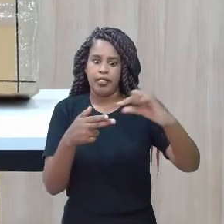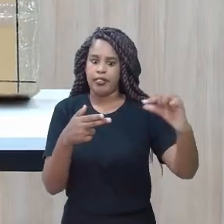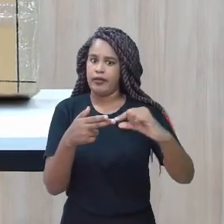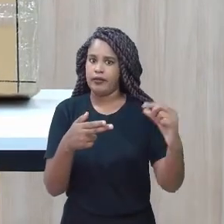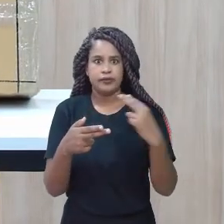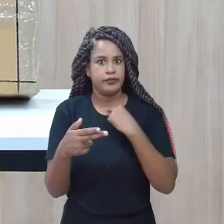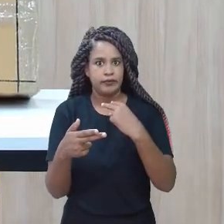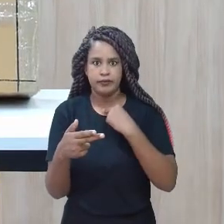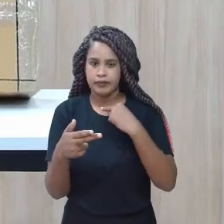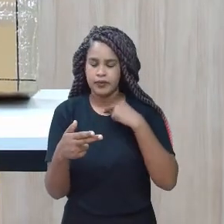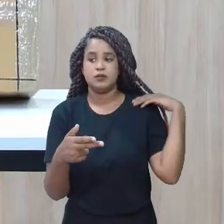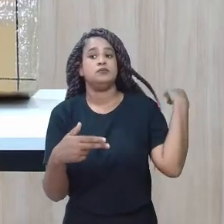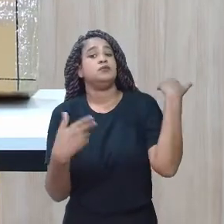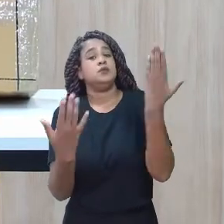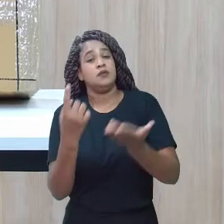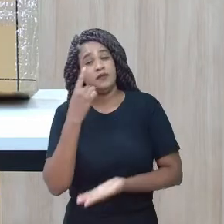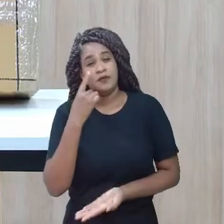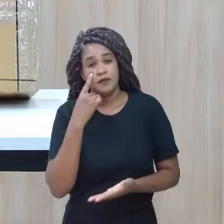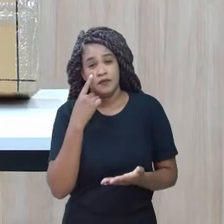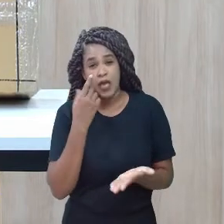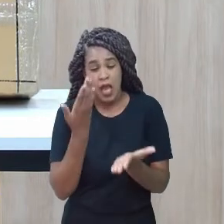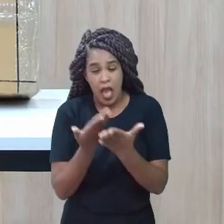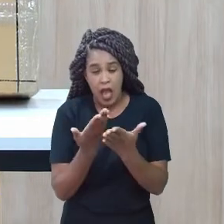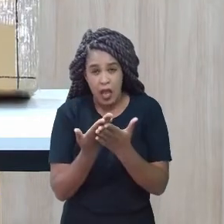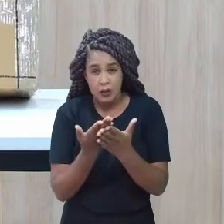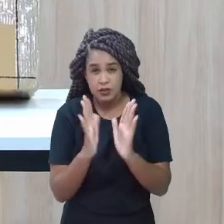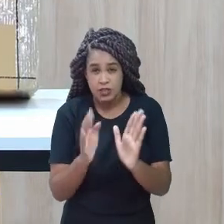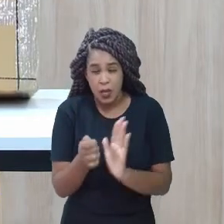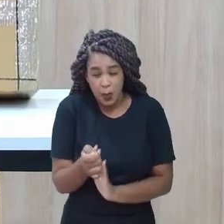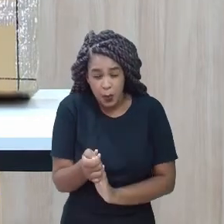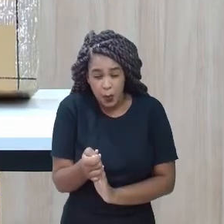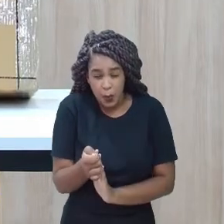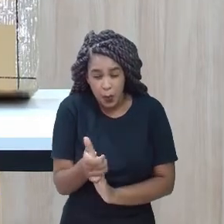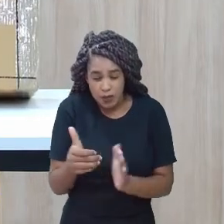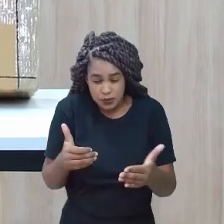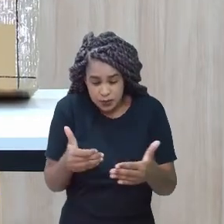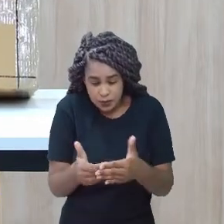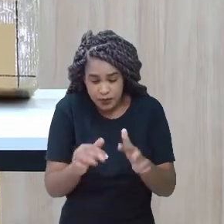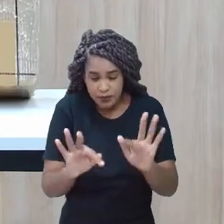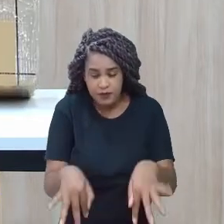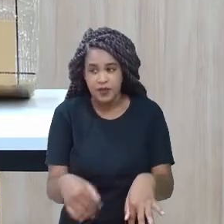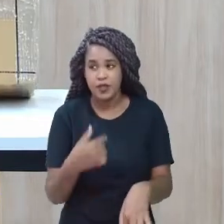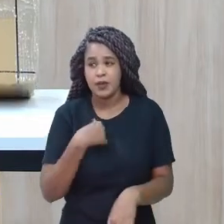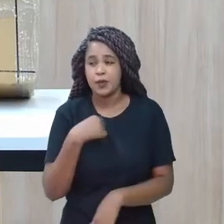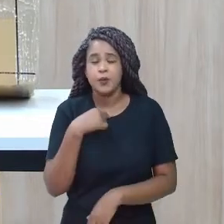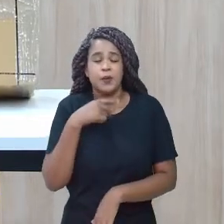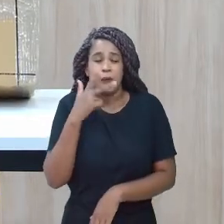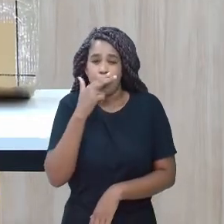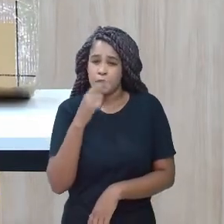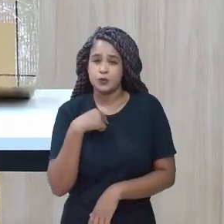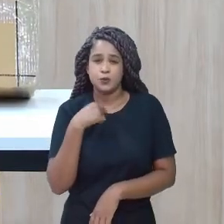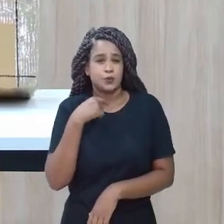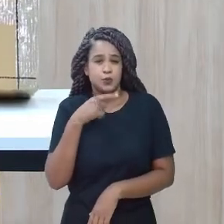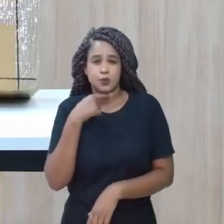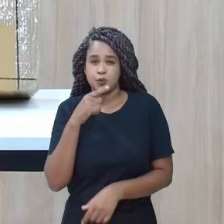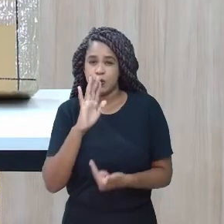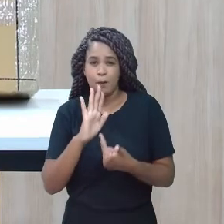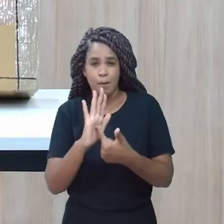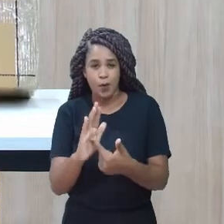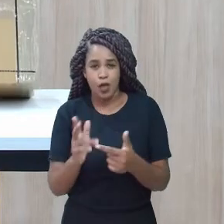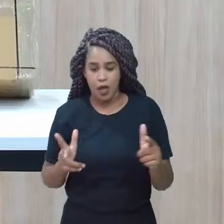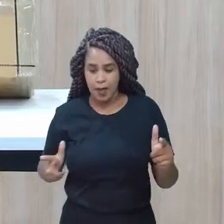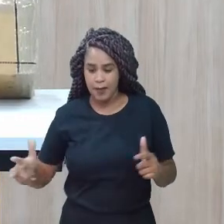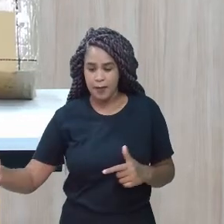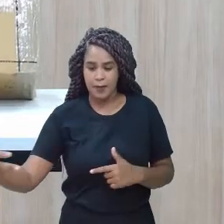a nossa aula já está bem na pelinha, eu acho que não vai dar tempo de eu pelo menos vazar ela para mostrar para